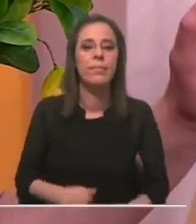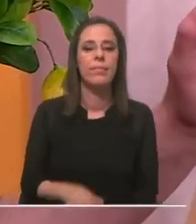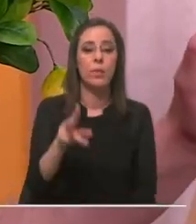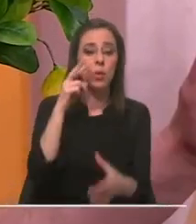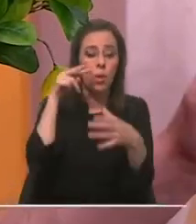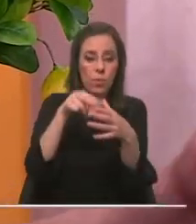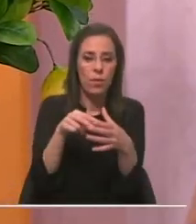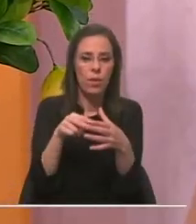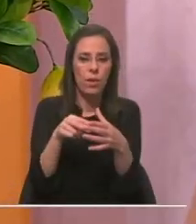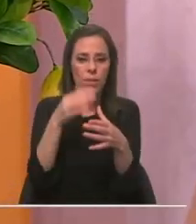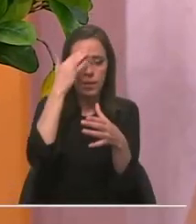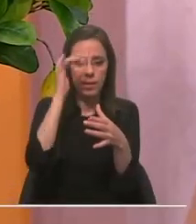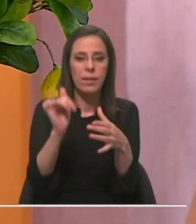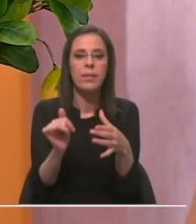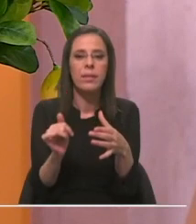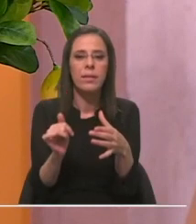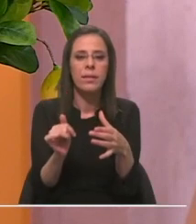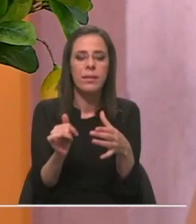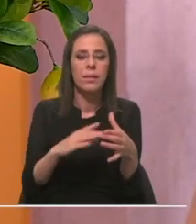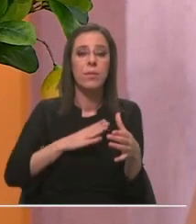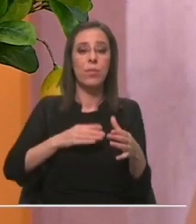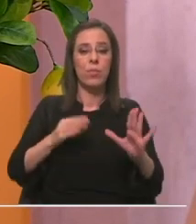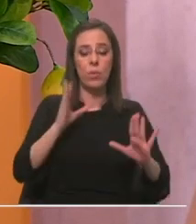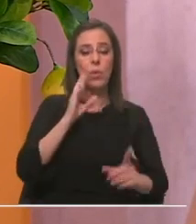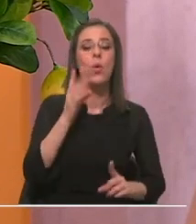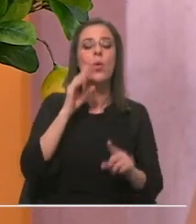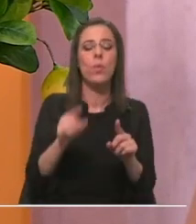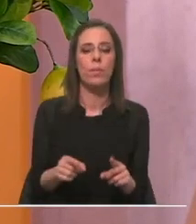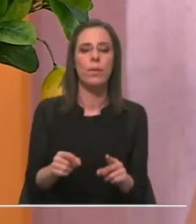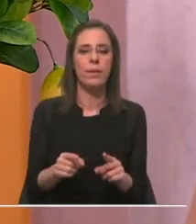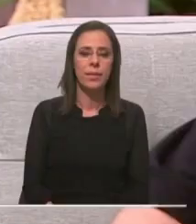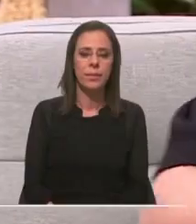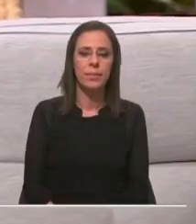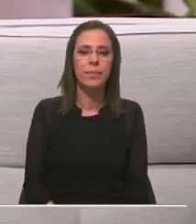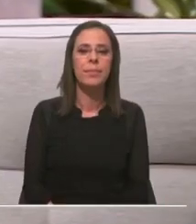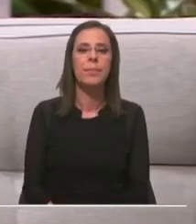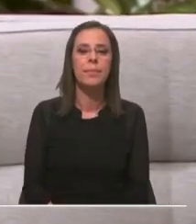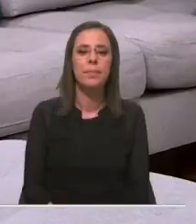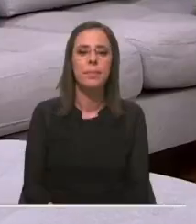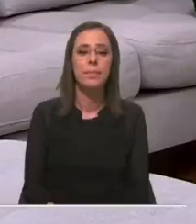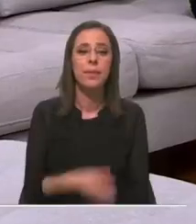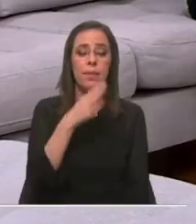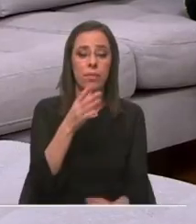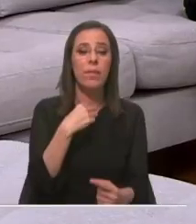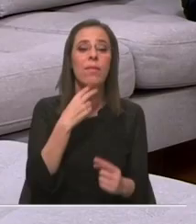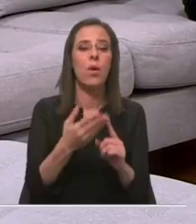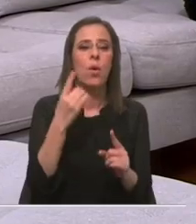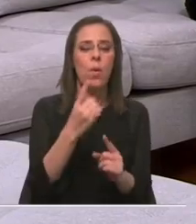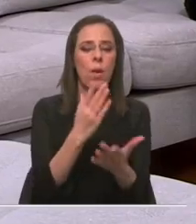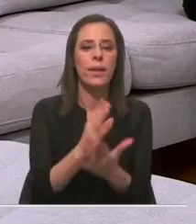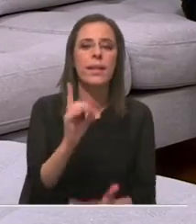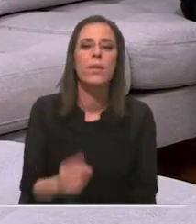só mesmo na mente da Diana, para ninguém neste mundo saber qual é o número que está na mente da Diana. Agora vais contar em voz alta de 1 a